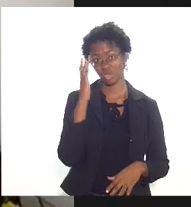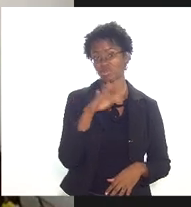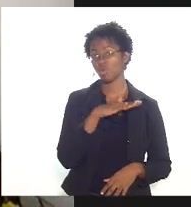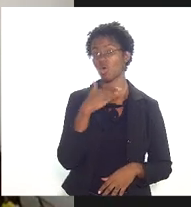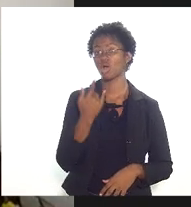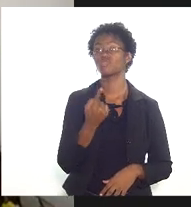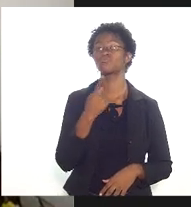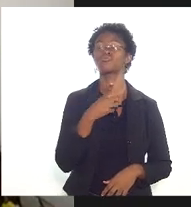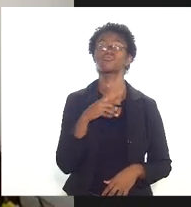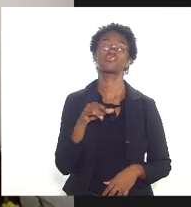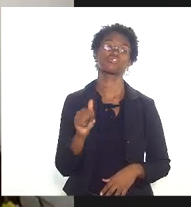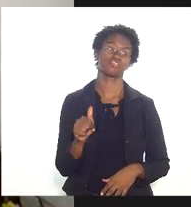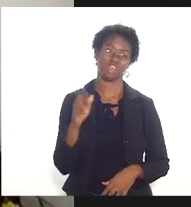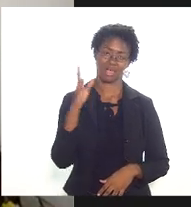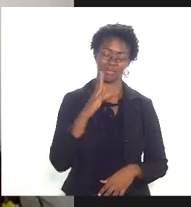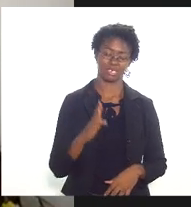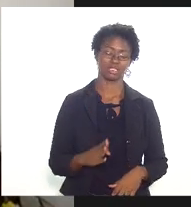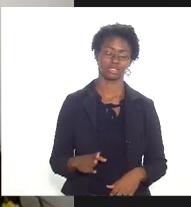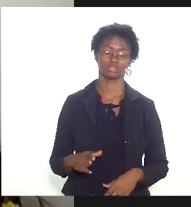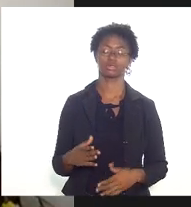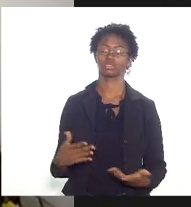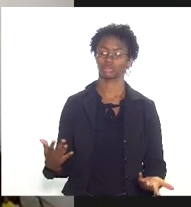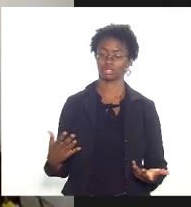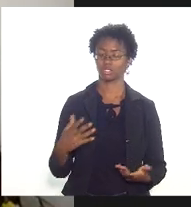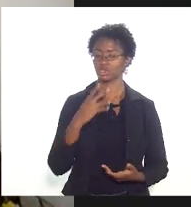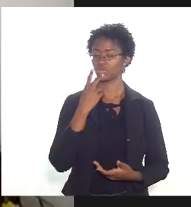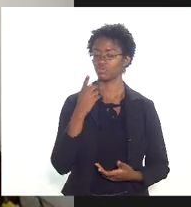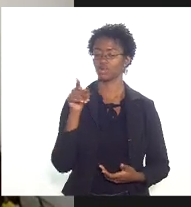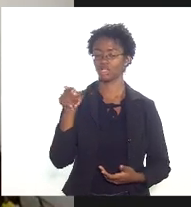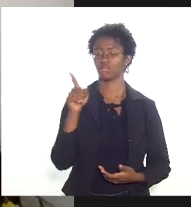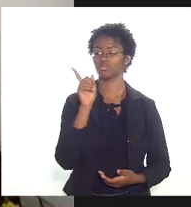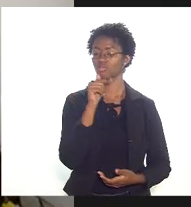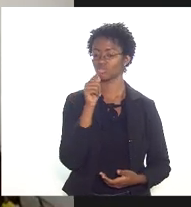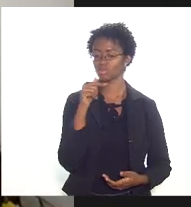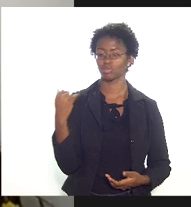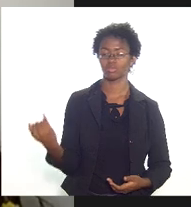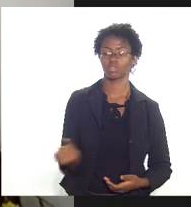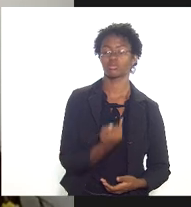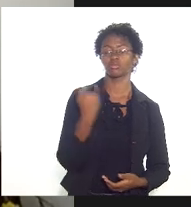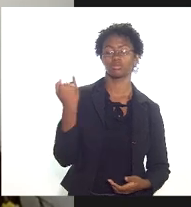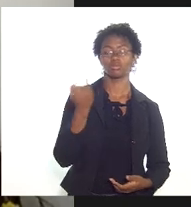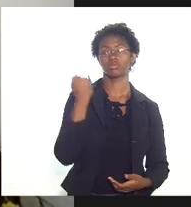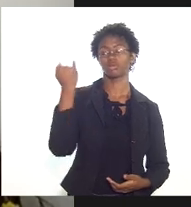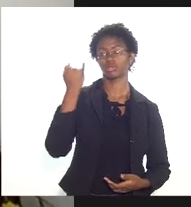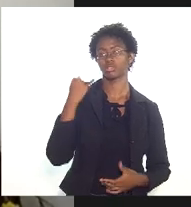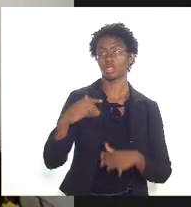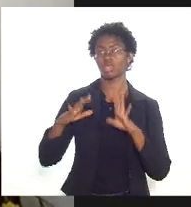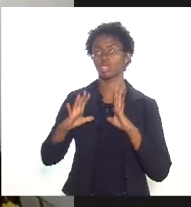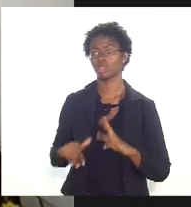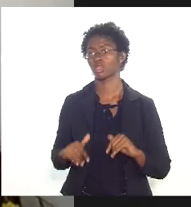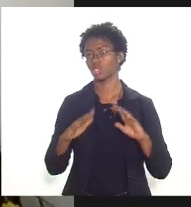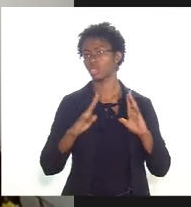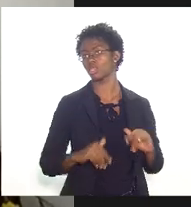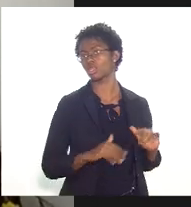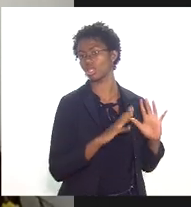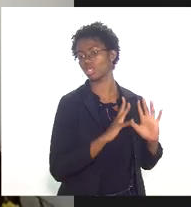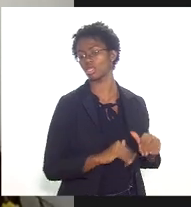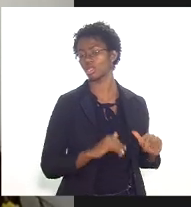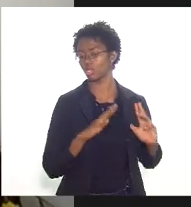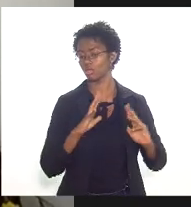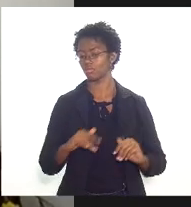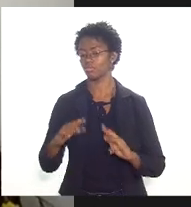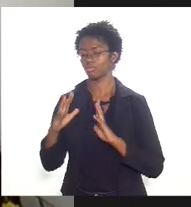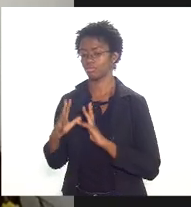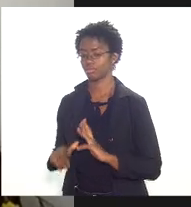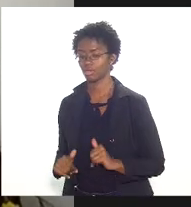onde há a questão da água é essencial por exemplo para higienização das mãos é